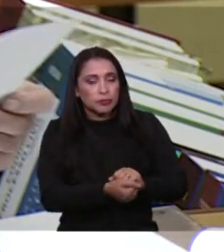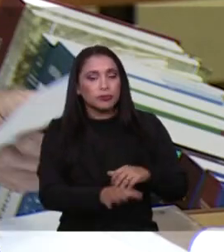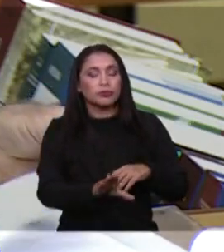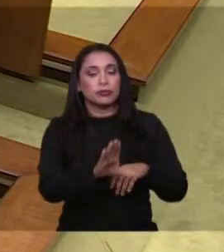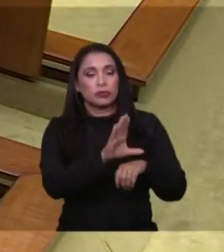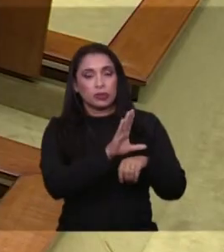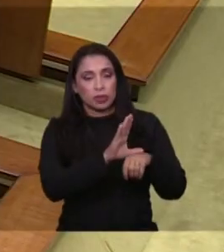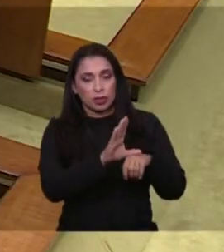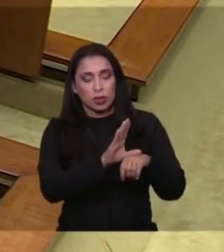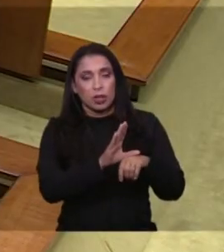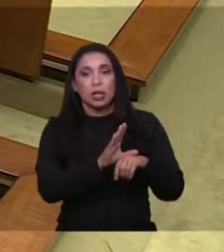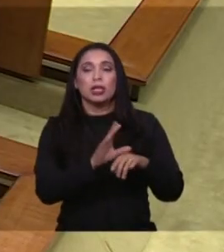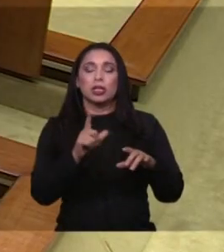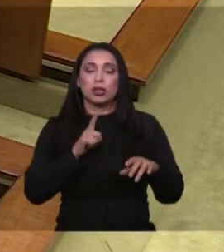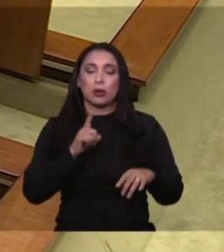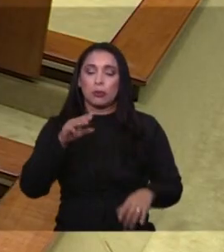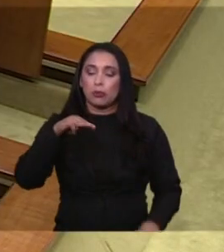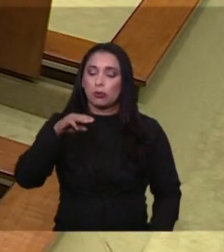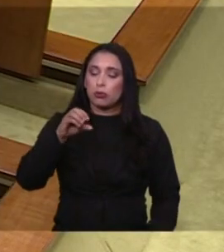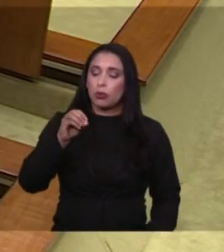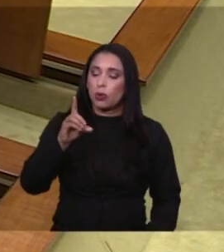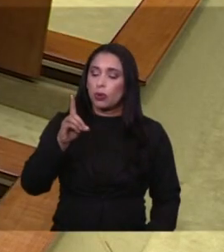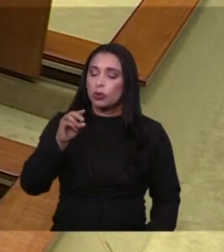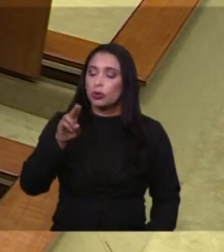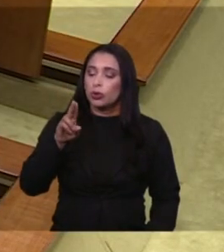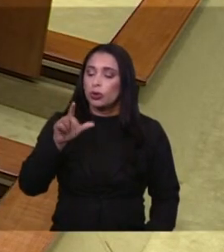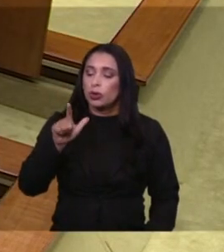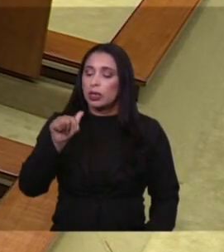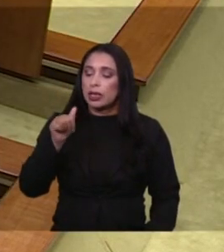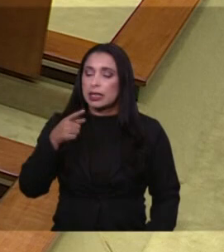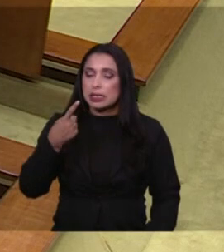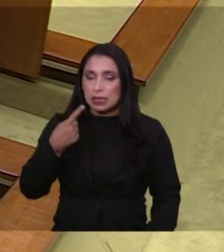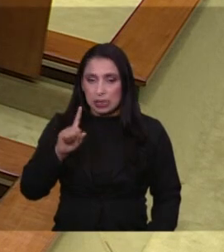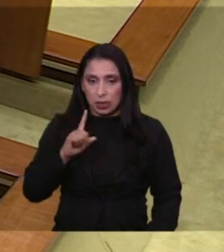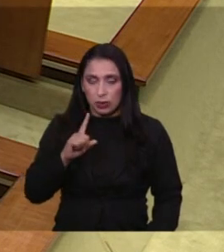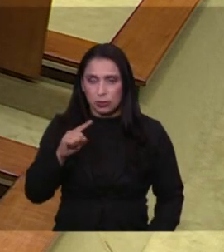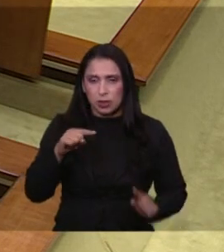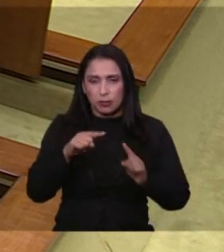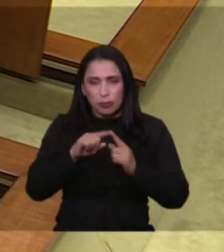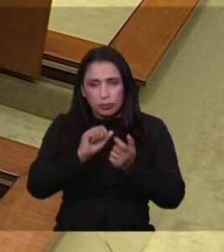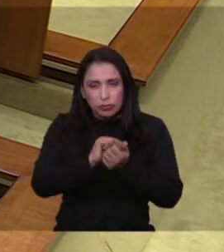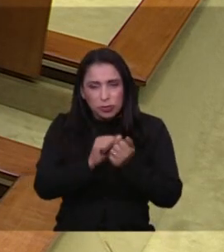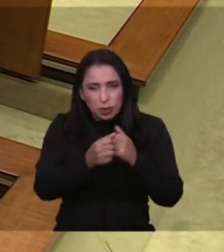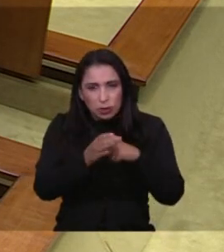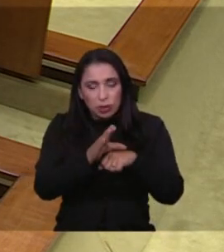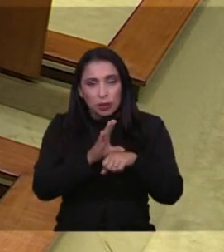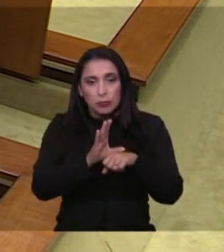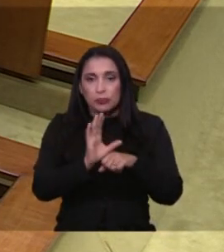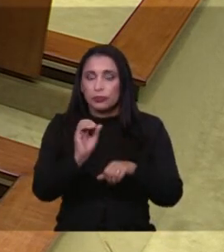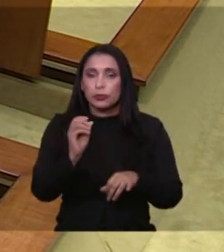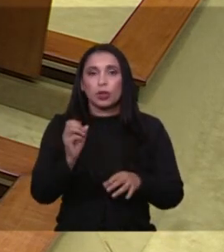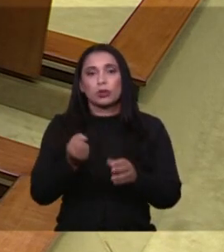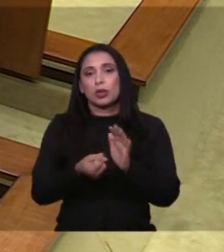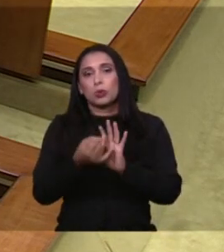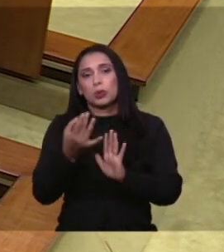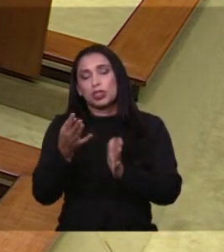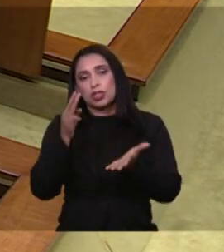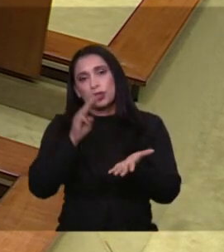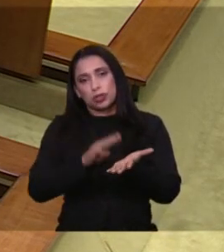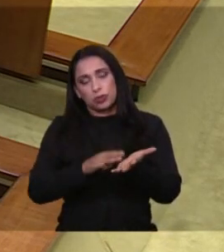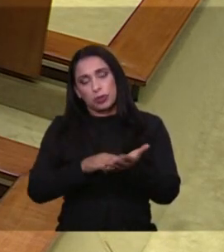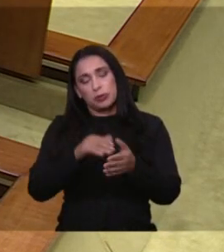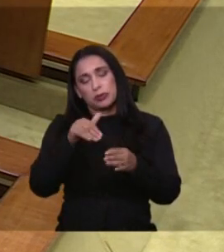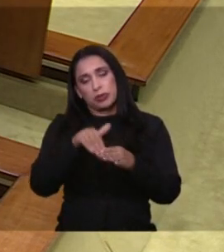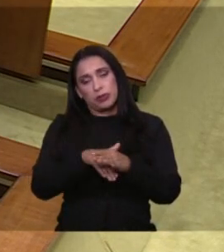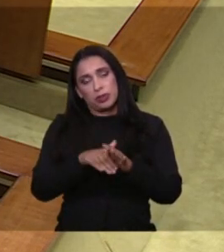modulação. Então, na verdade, o que eu vou fazer só uma rápida observação. Trata-se